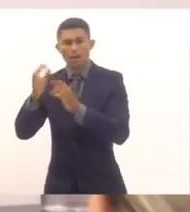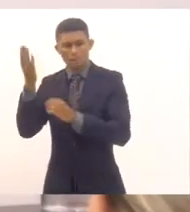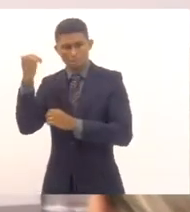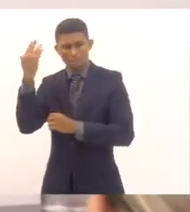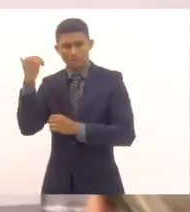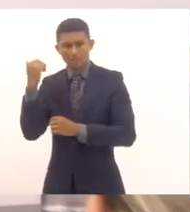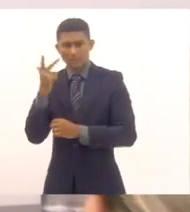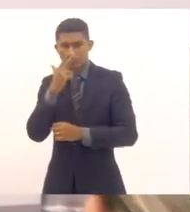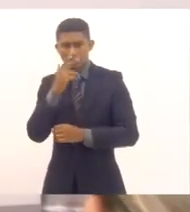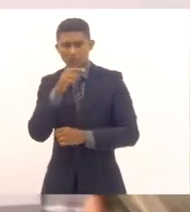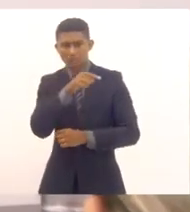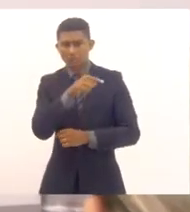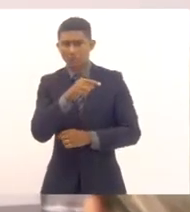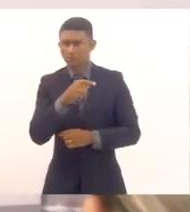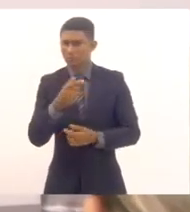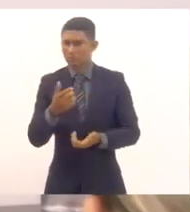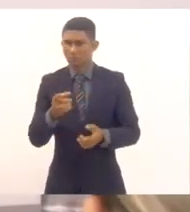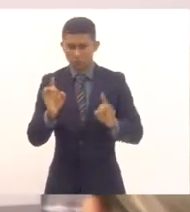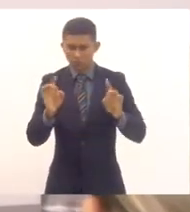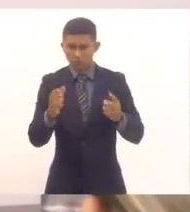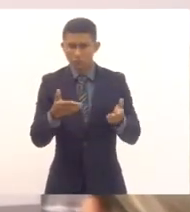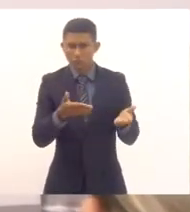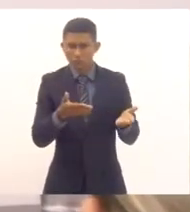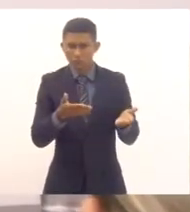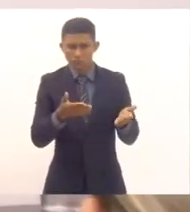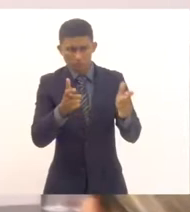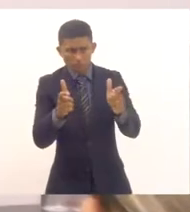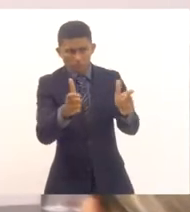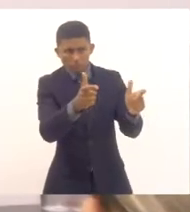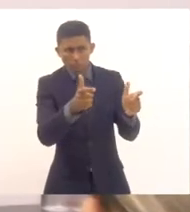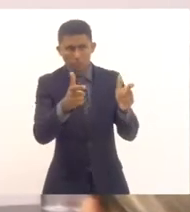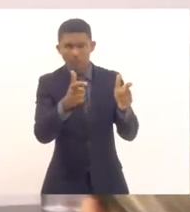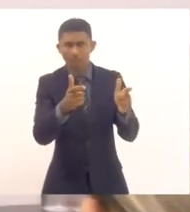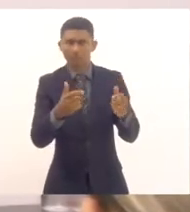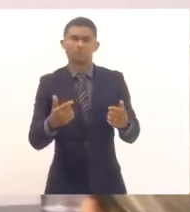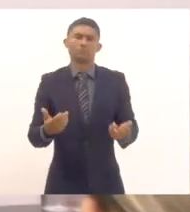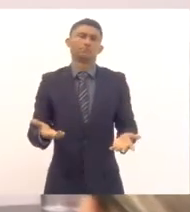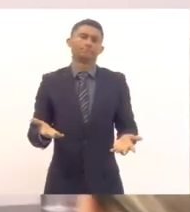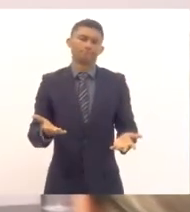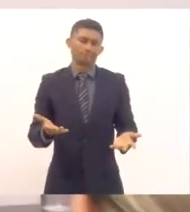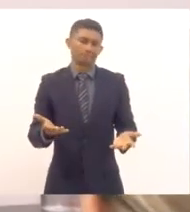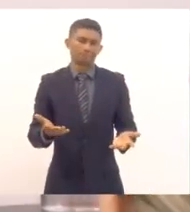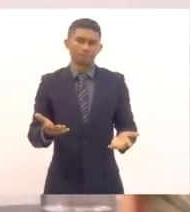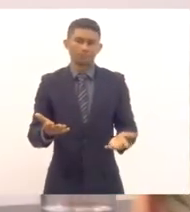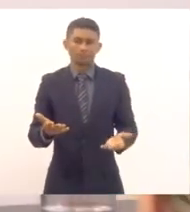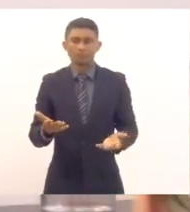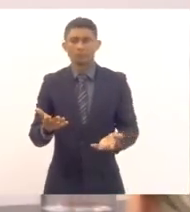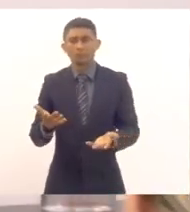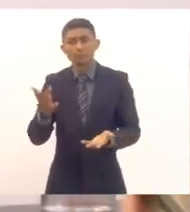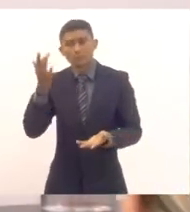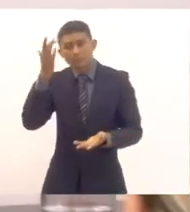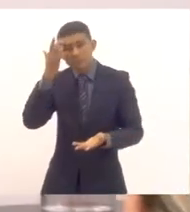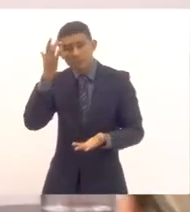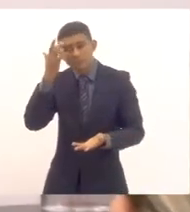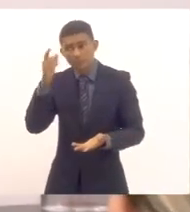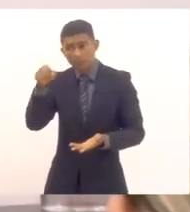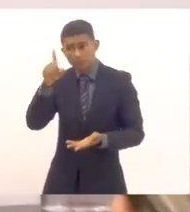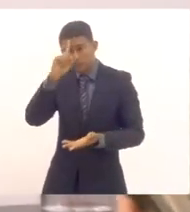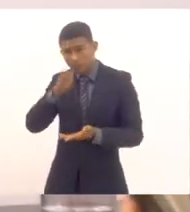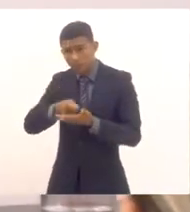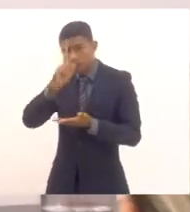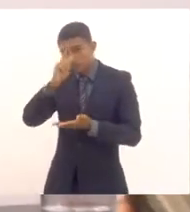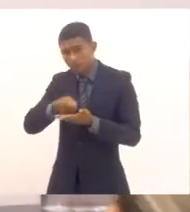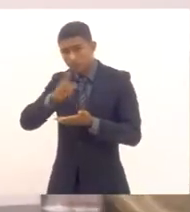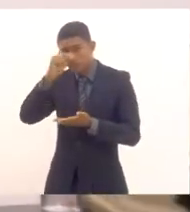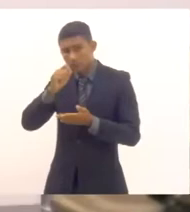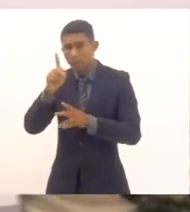eu acho que não necessariamente está servindo essas decisões serviram a população como um